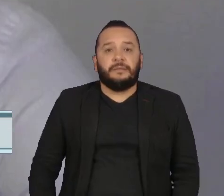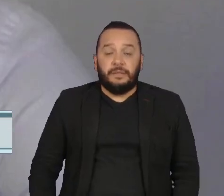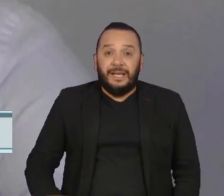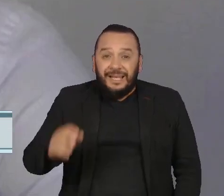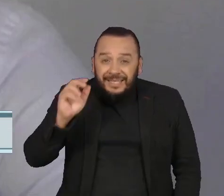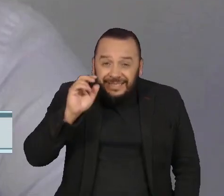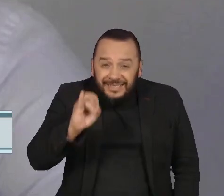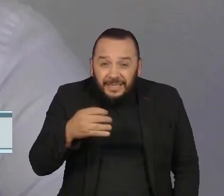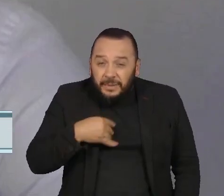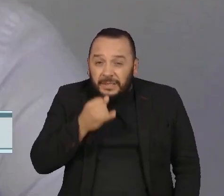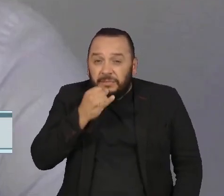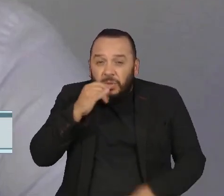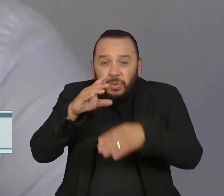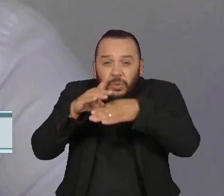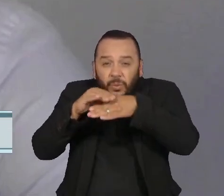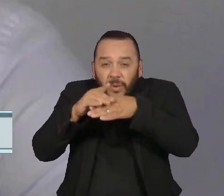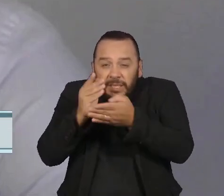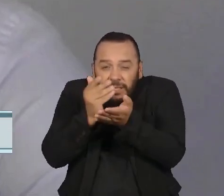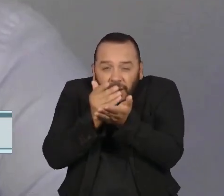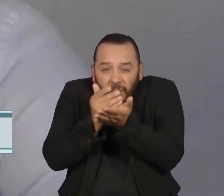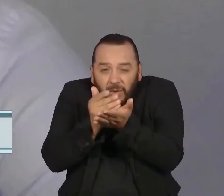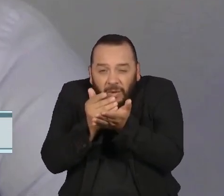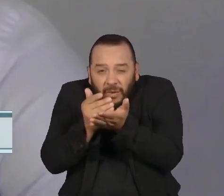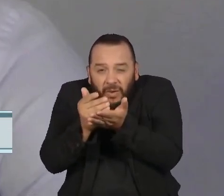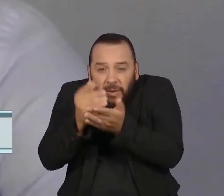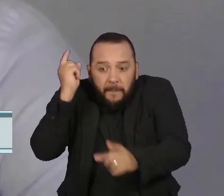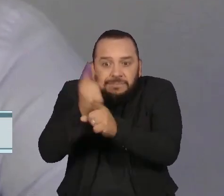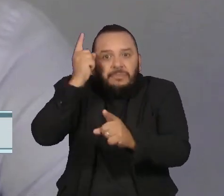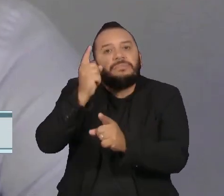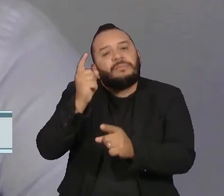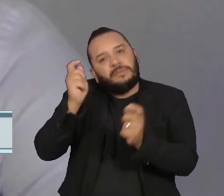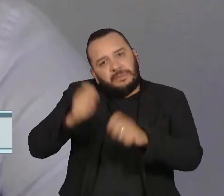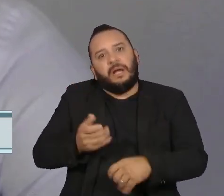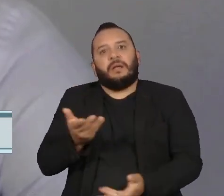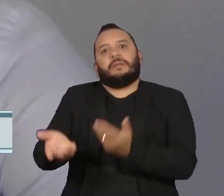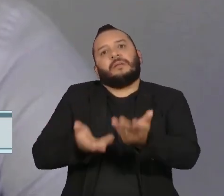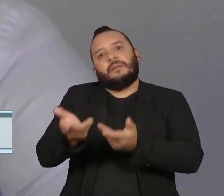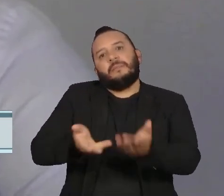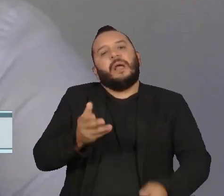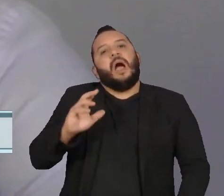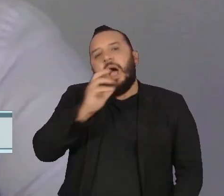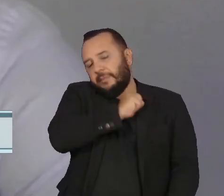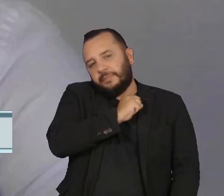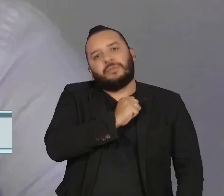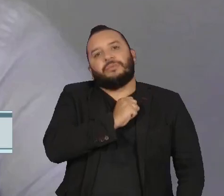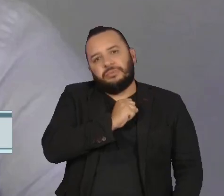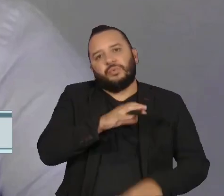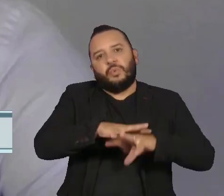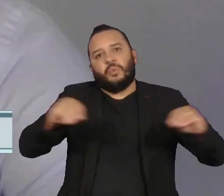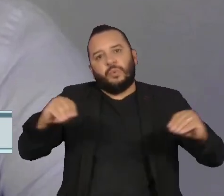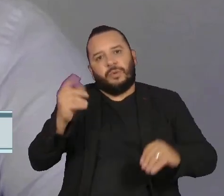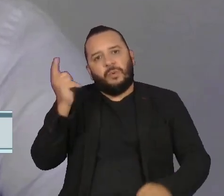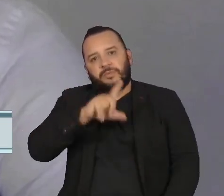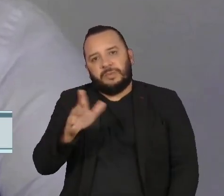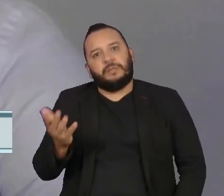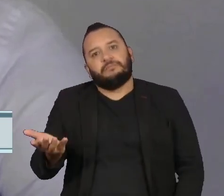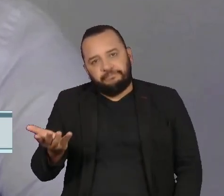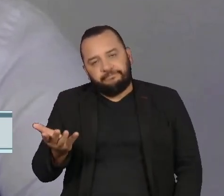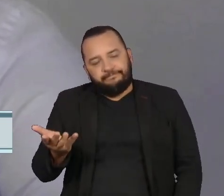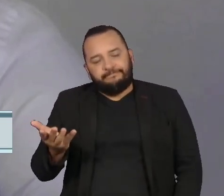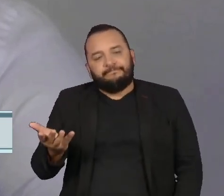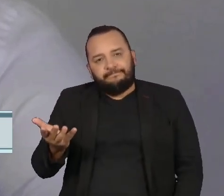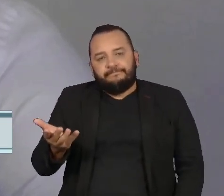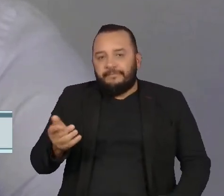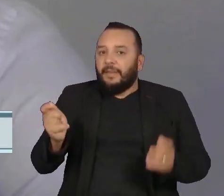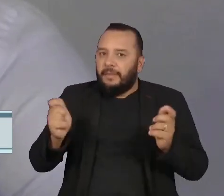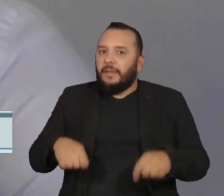precoce, a conscientização da população para esse diagnóstico, ele muda o desenrolar da doença, né? E aí pode trazer,